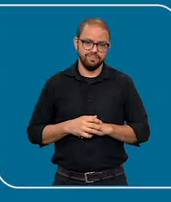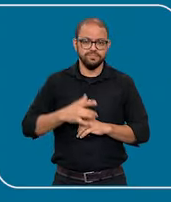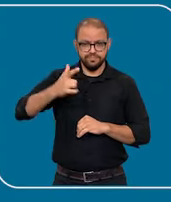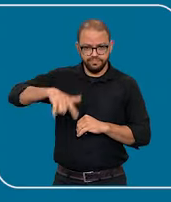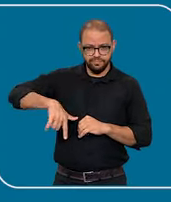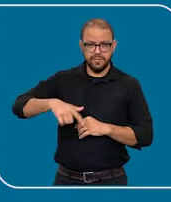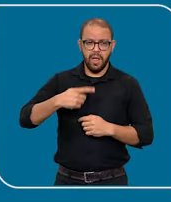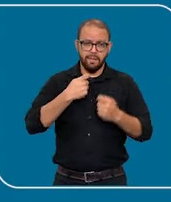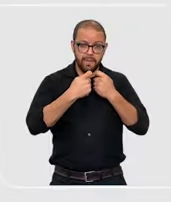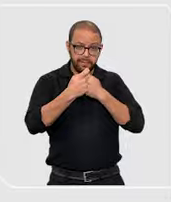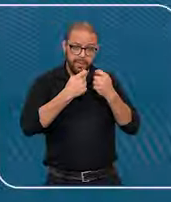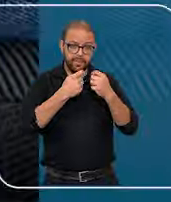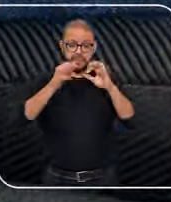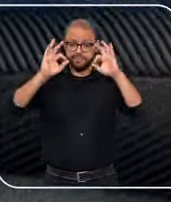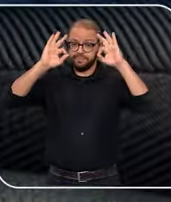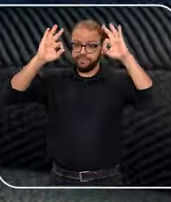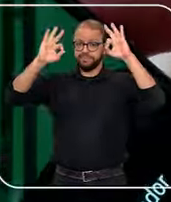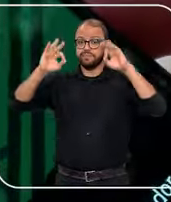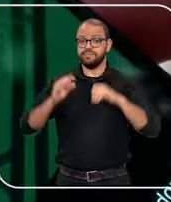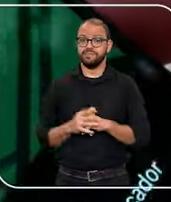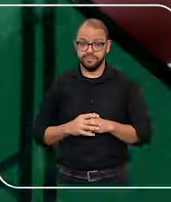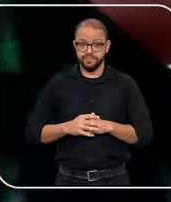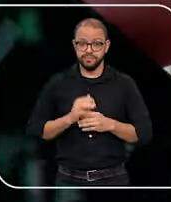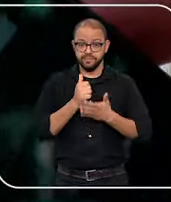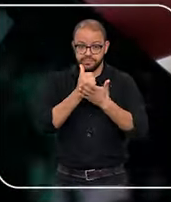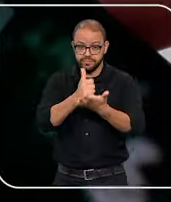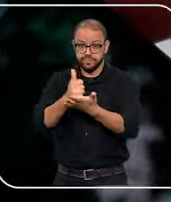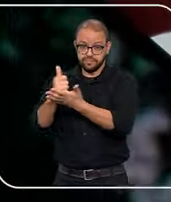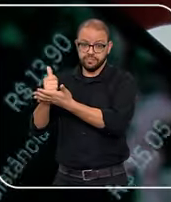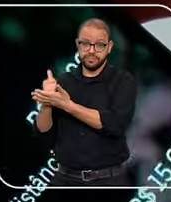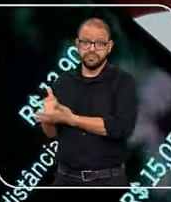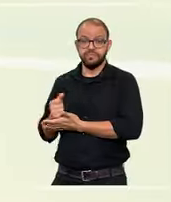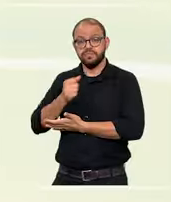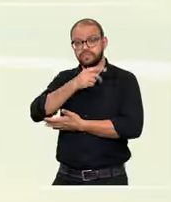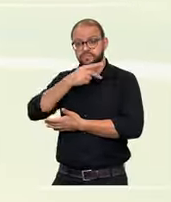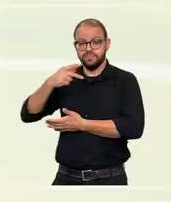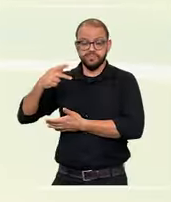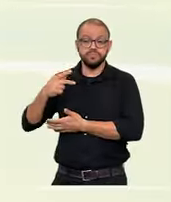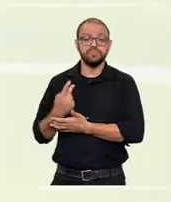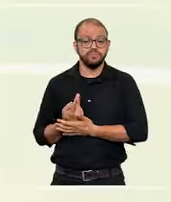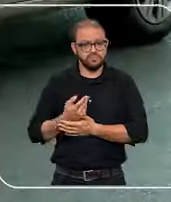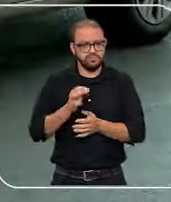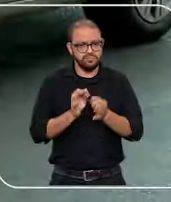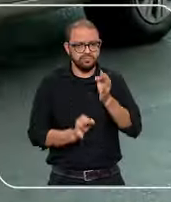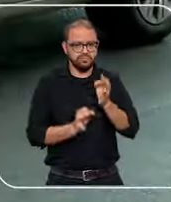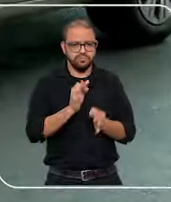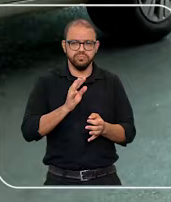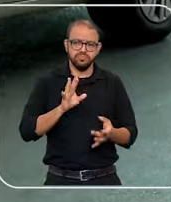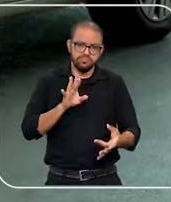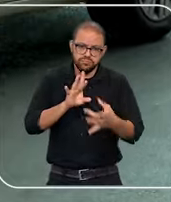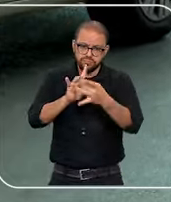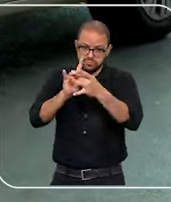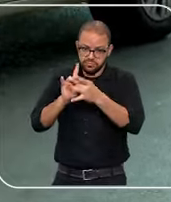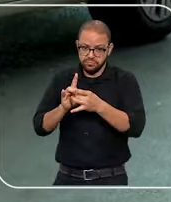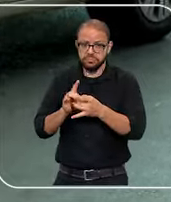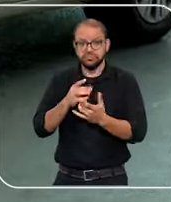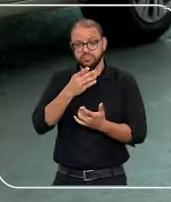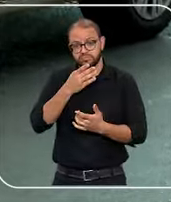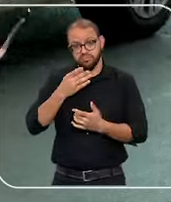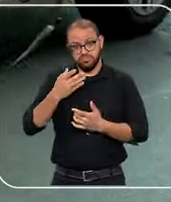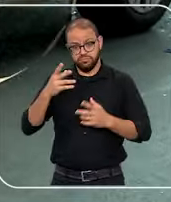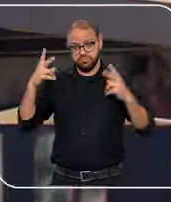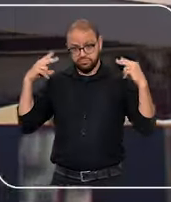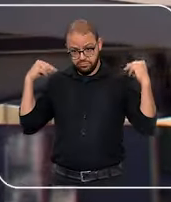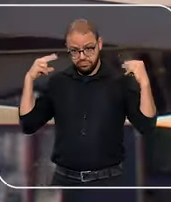disso, preparamos uma reportagem especial sobre o transporte por aplicativo e os aspectos jurídicos da relação